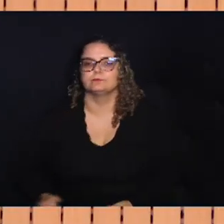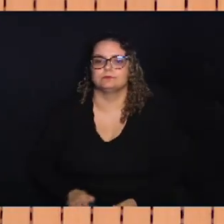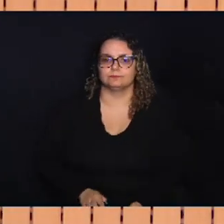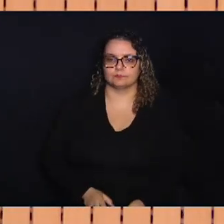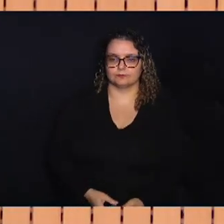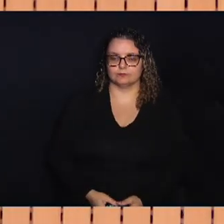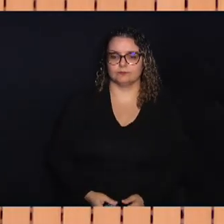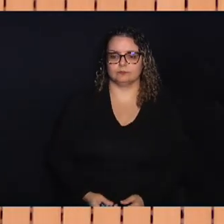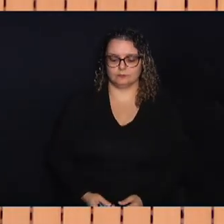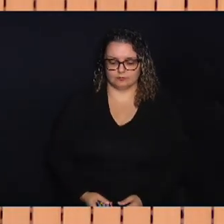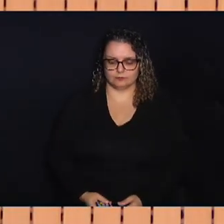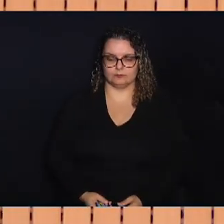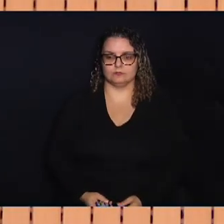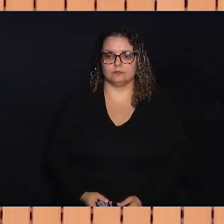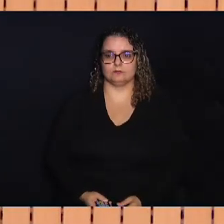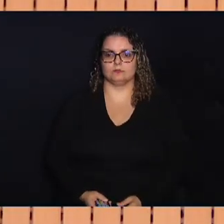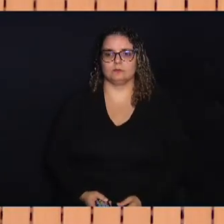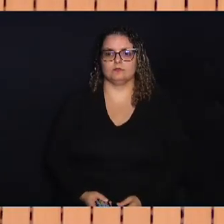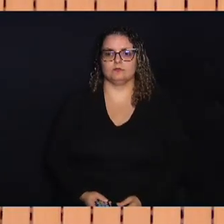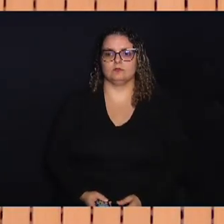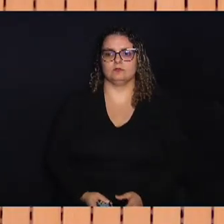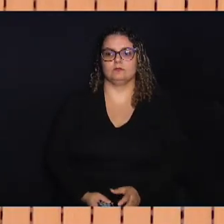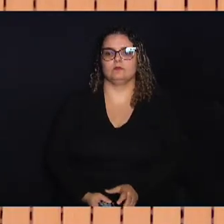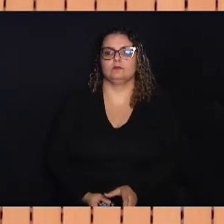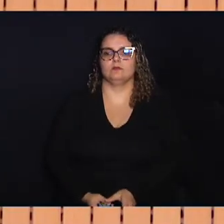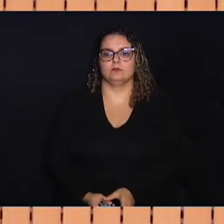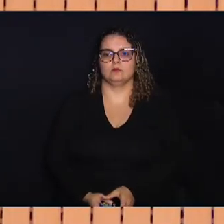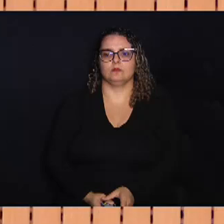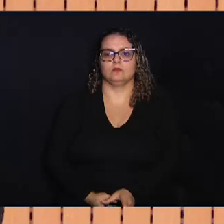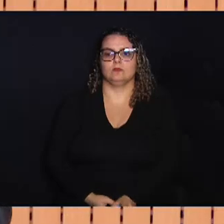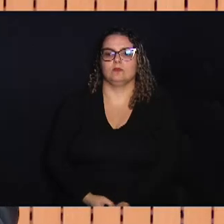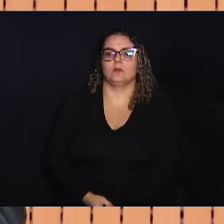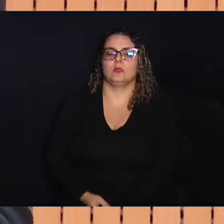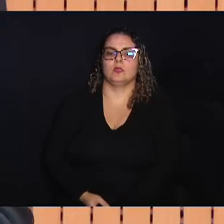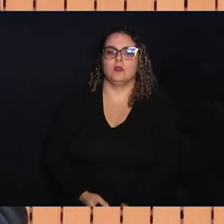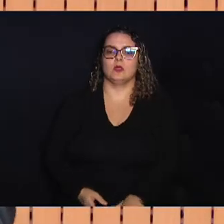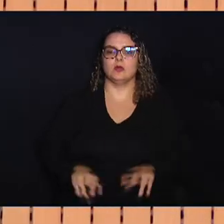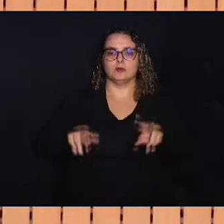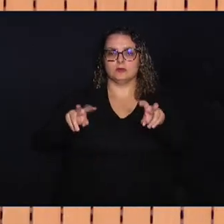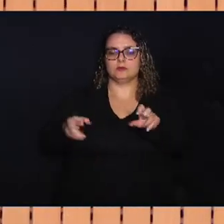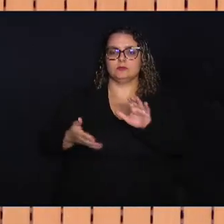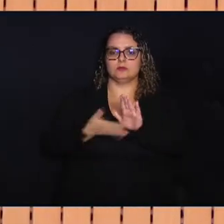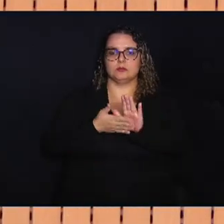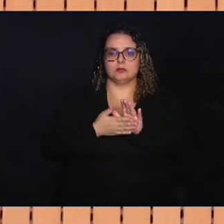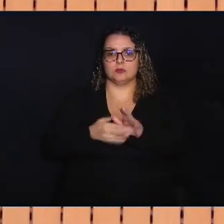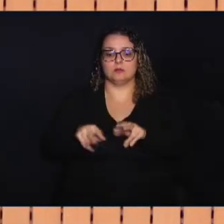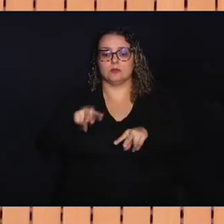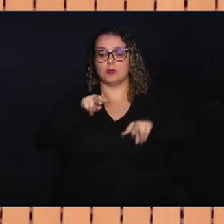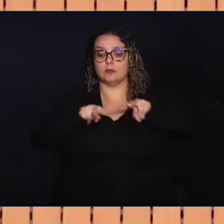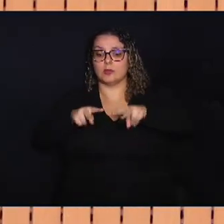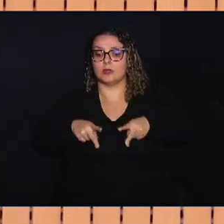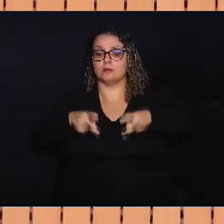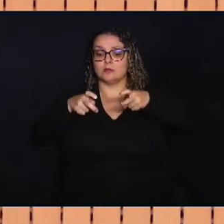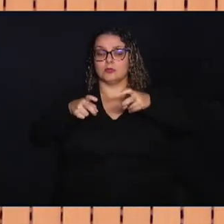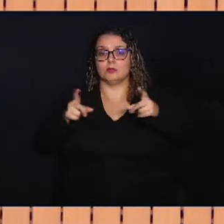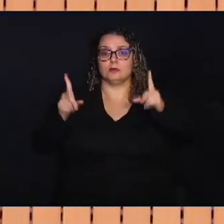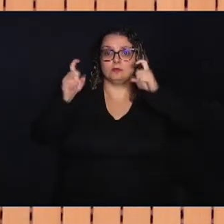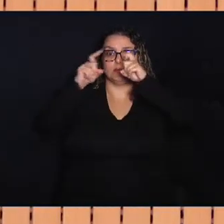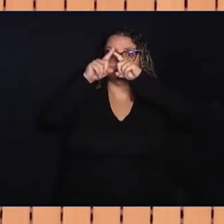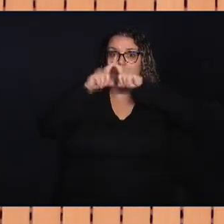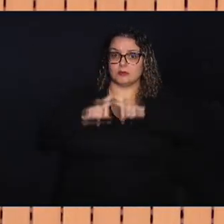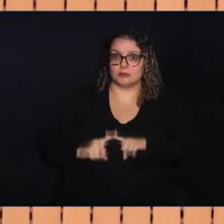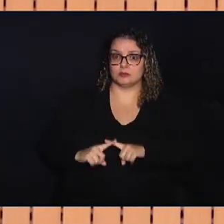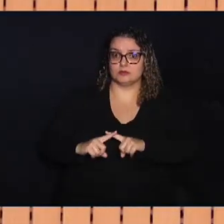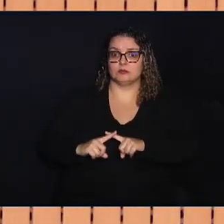propostos, eles sempre tiveram um olhar atento para os desafios da